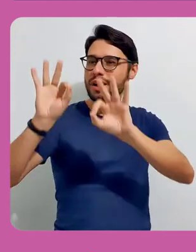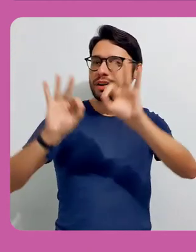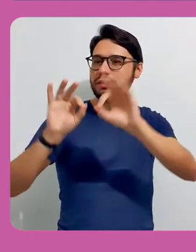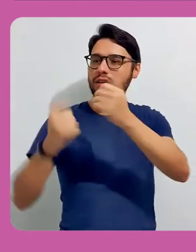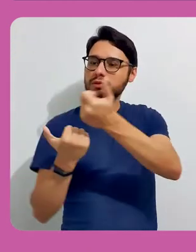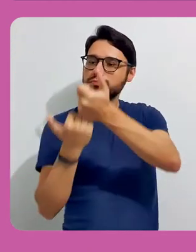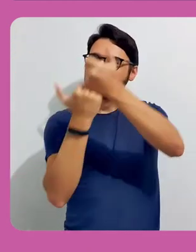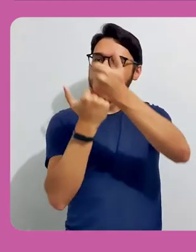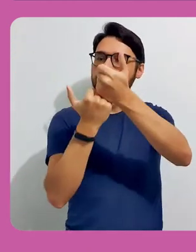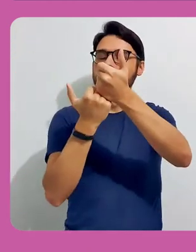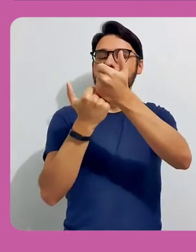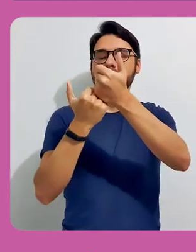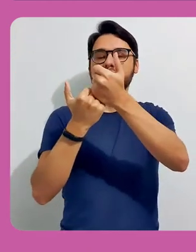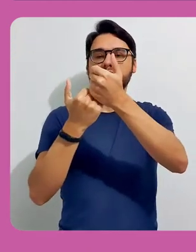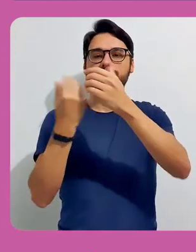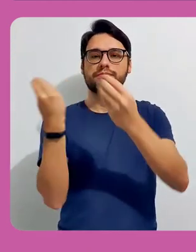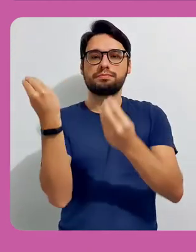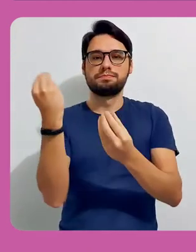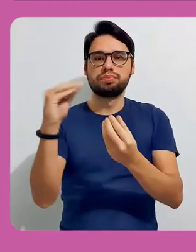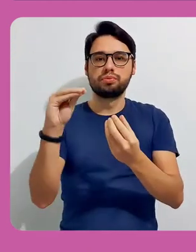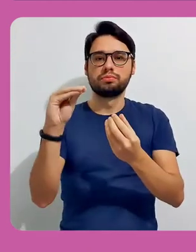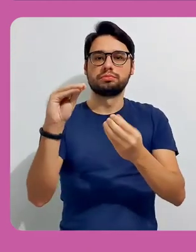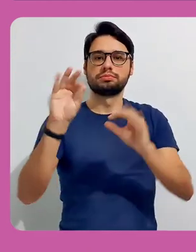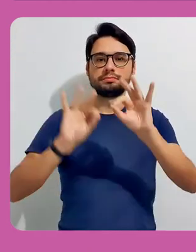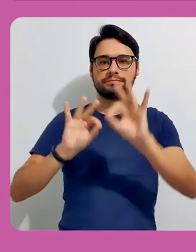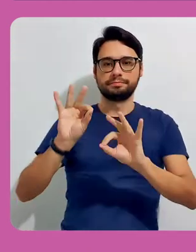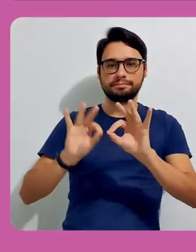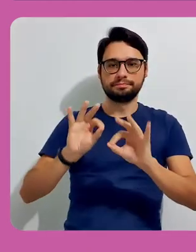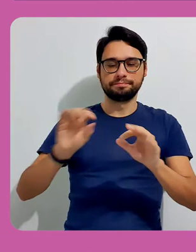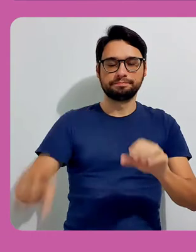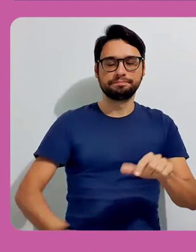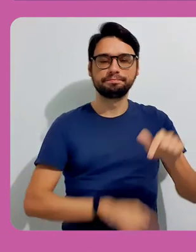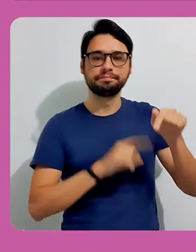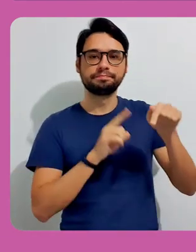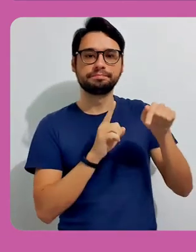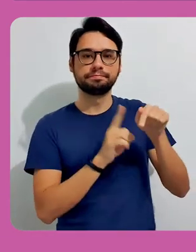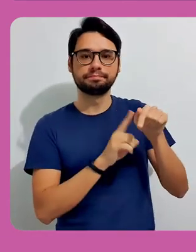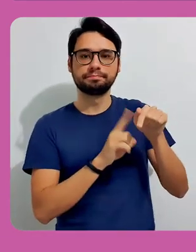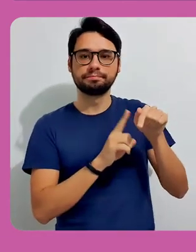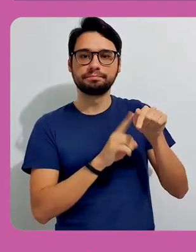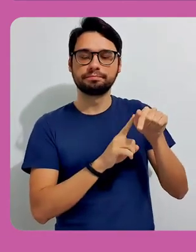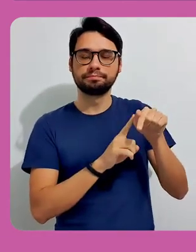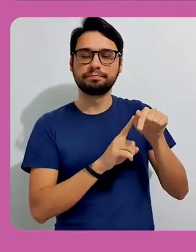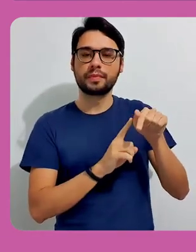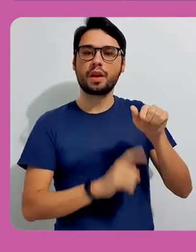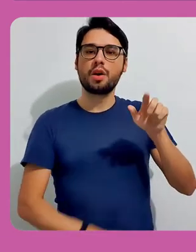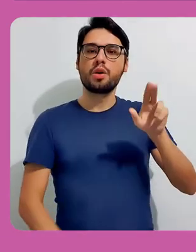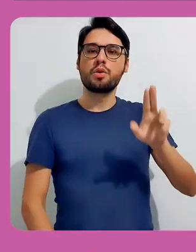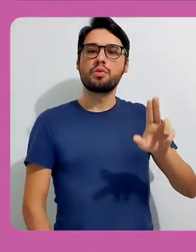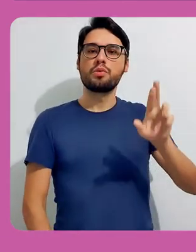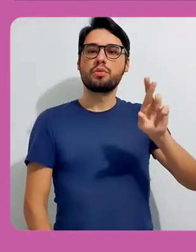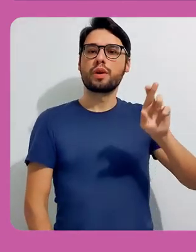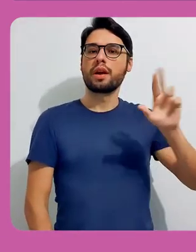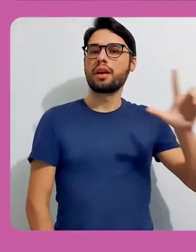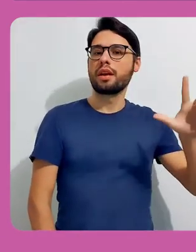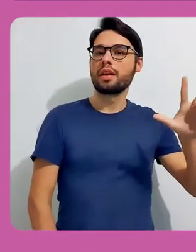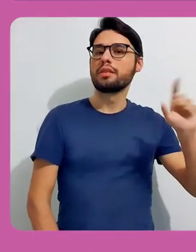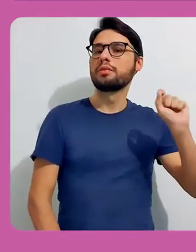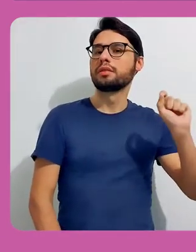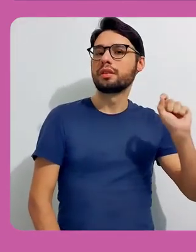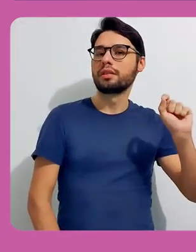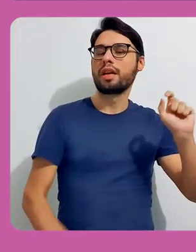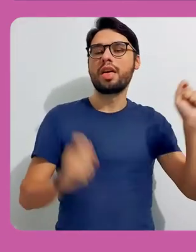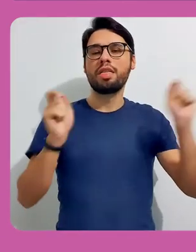fazer uso dele daqui a pouco dá para você organizar o seu tópico e url